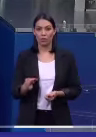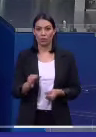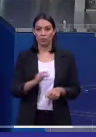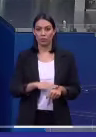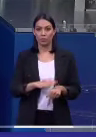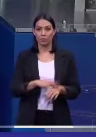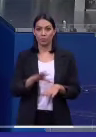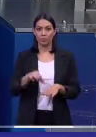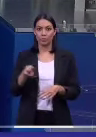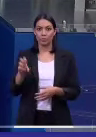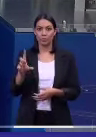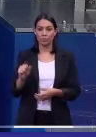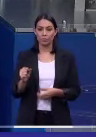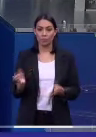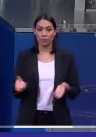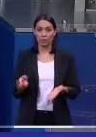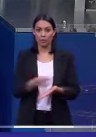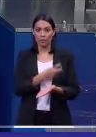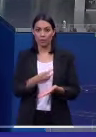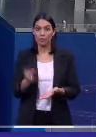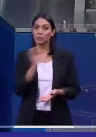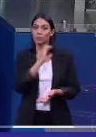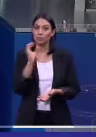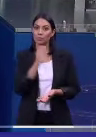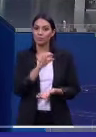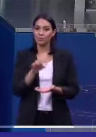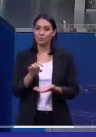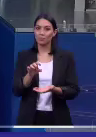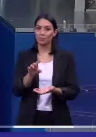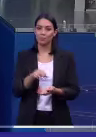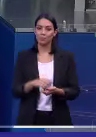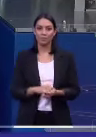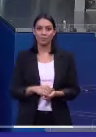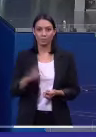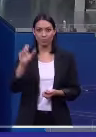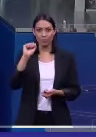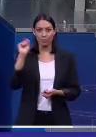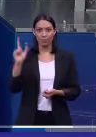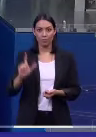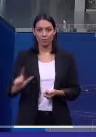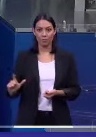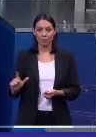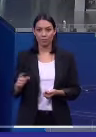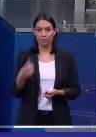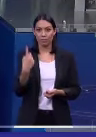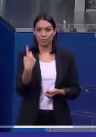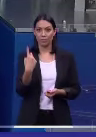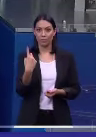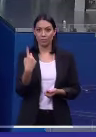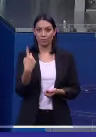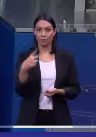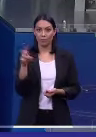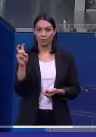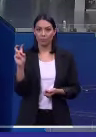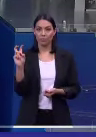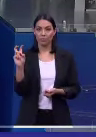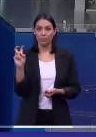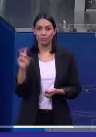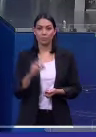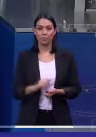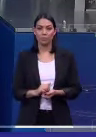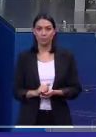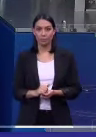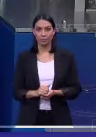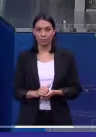Sena. Agora a Quina, na sequência, tem Loto Fácil. Bola azul, número 15. Azul,